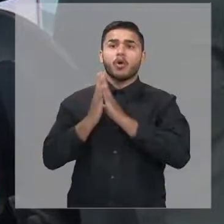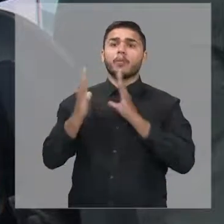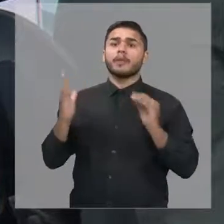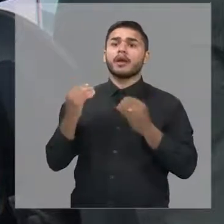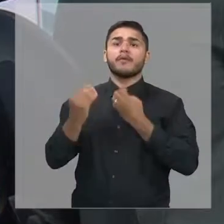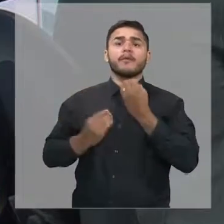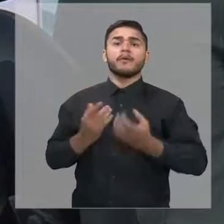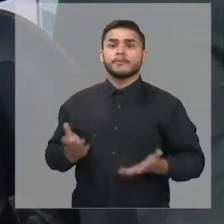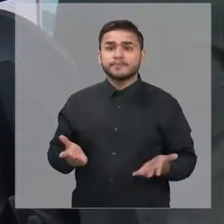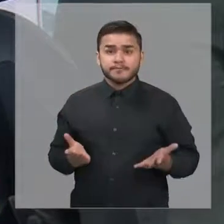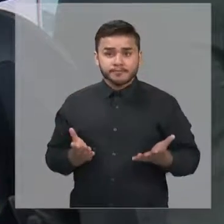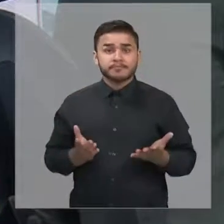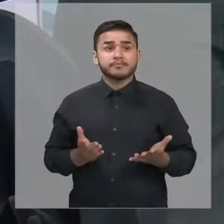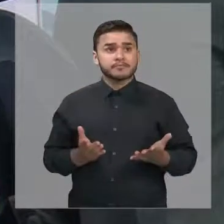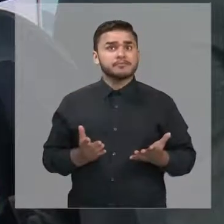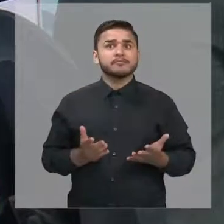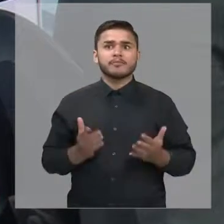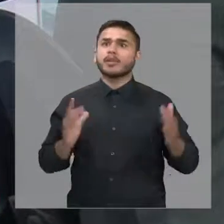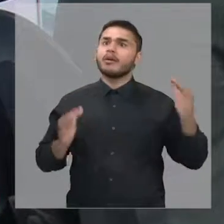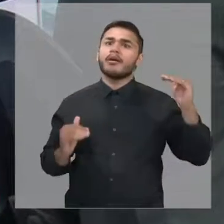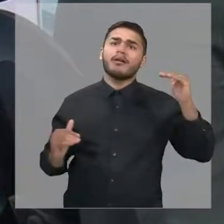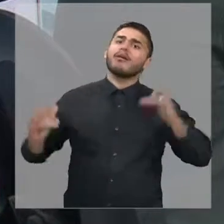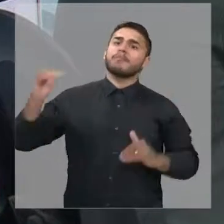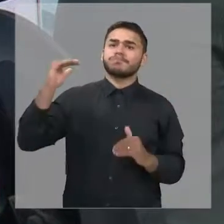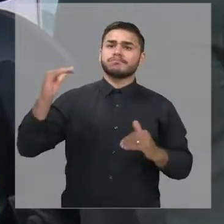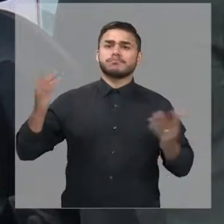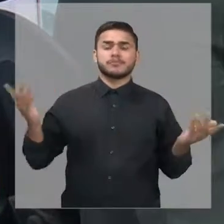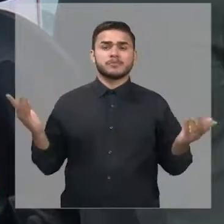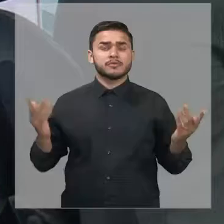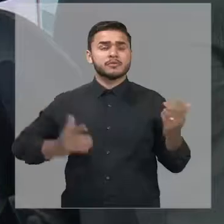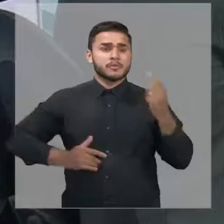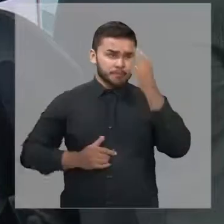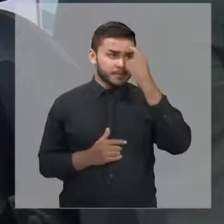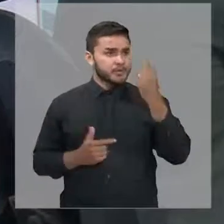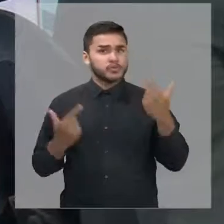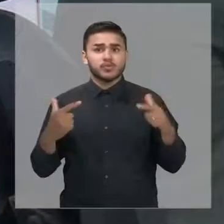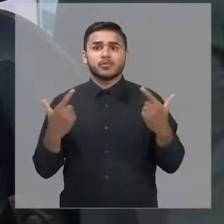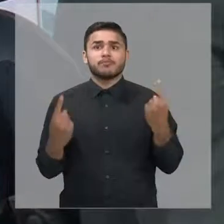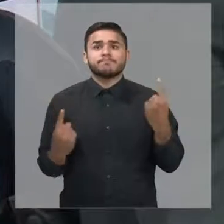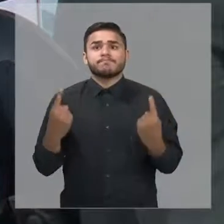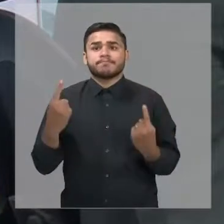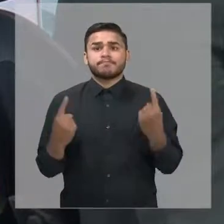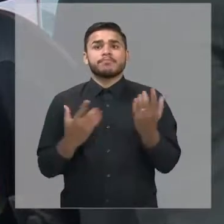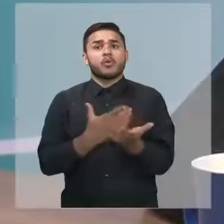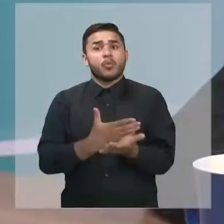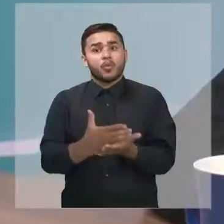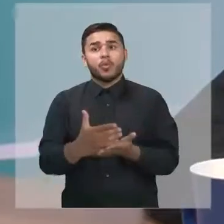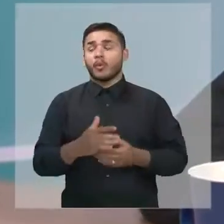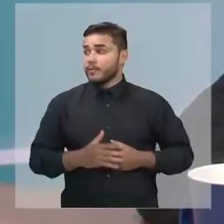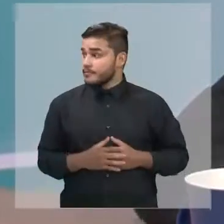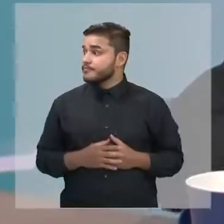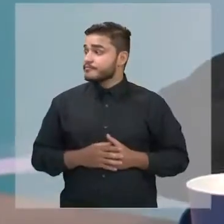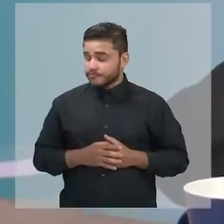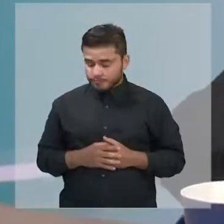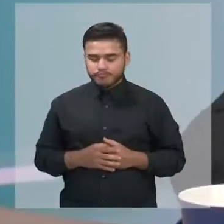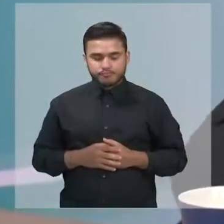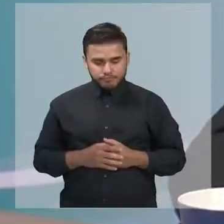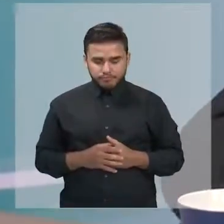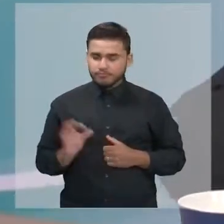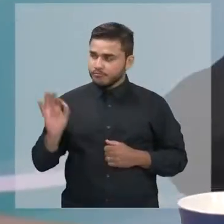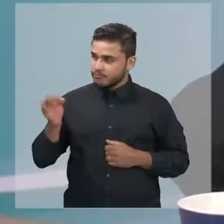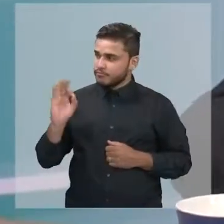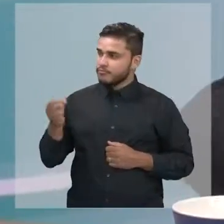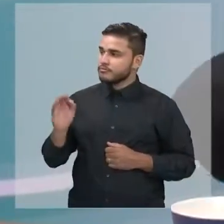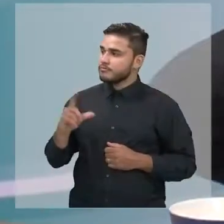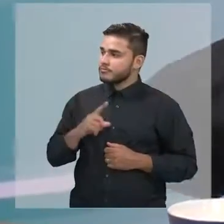desigualdade. E enquanto não for enfrentado esse problema, com assegurar a escola de qualidade para a criança pobre, o Brasil vai ser